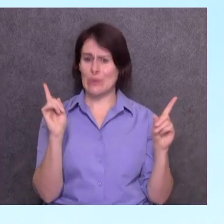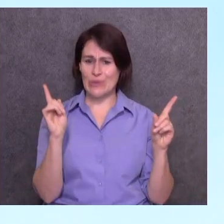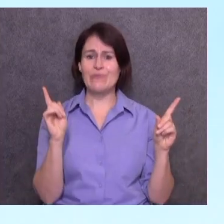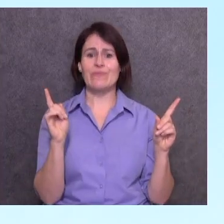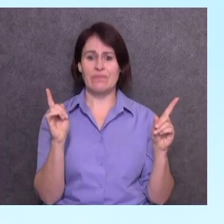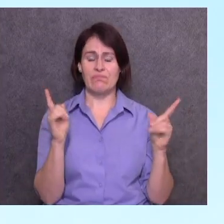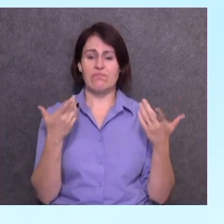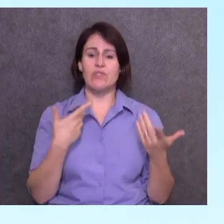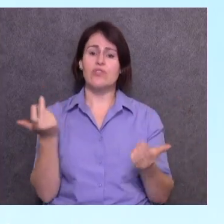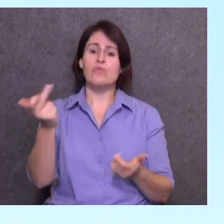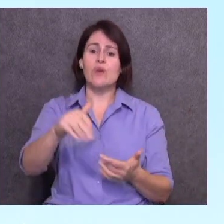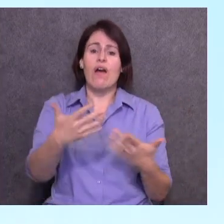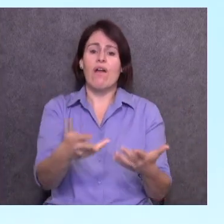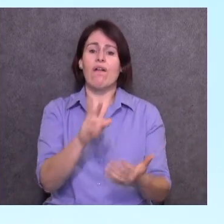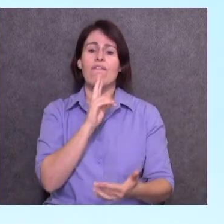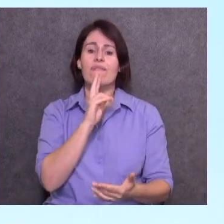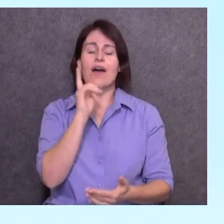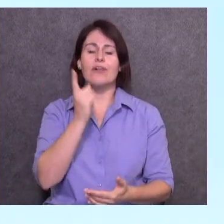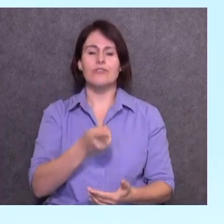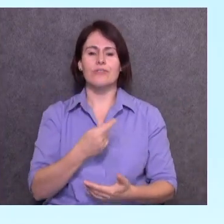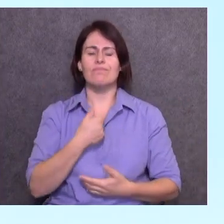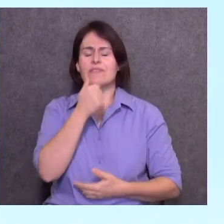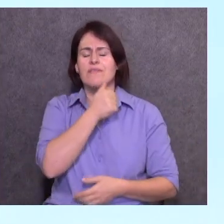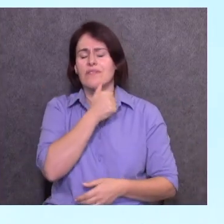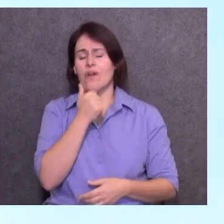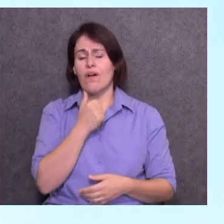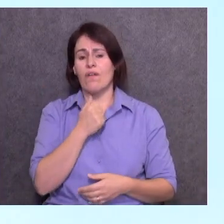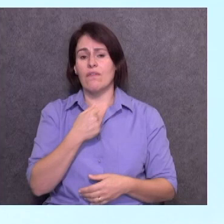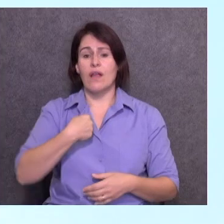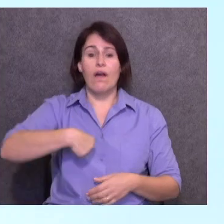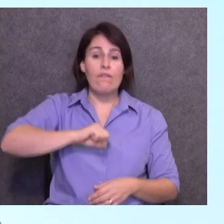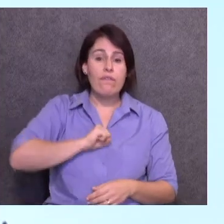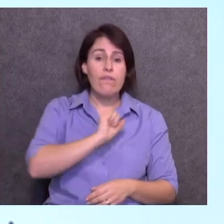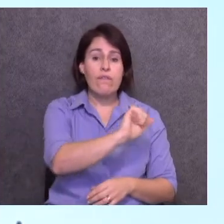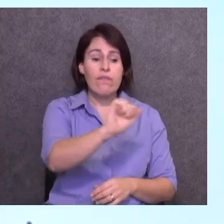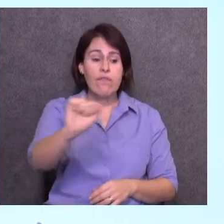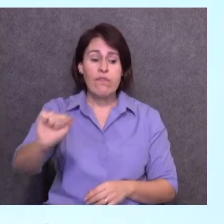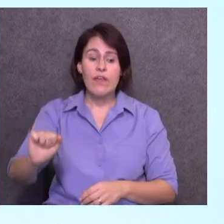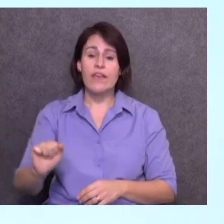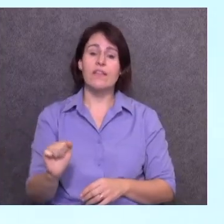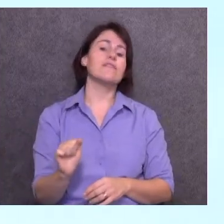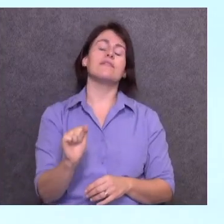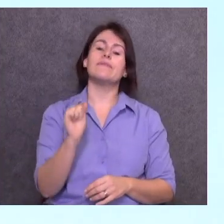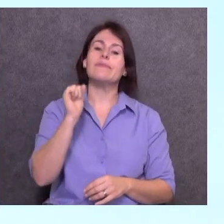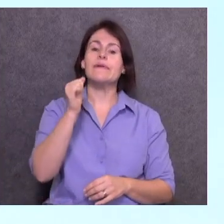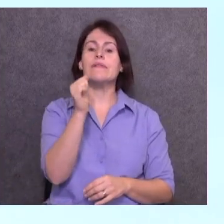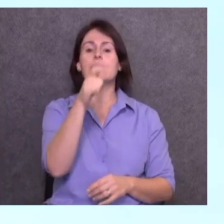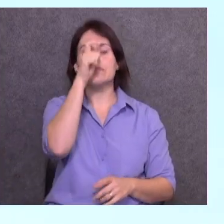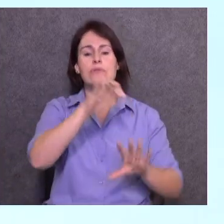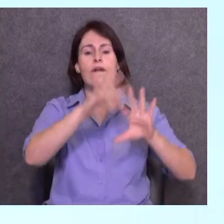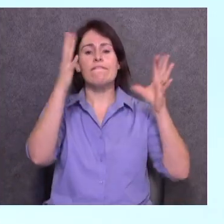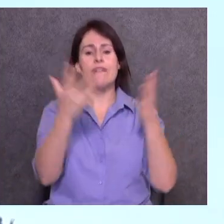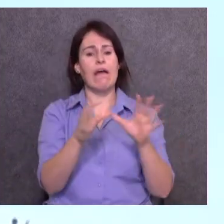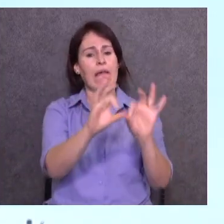Trazemos a este santuário as dores nossas e da humanidade, pedindo luz e força para